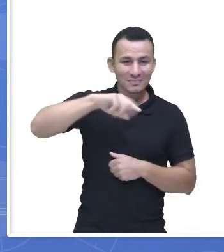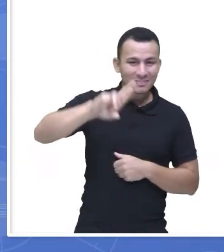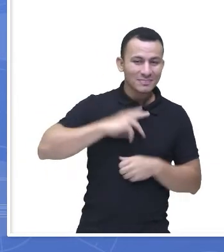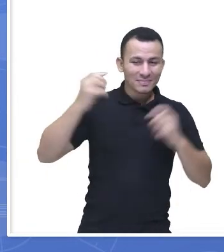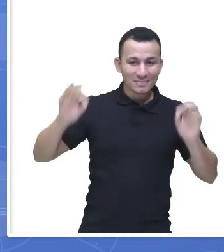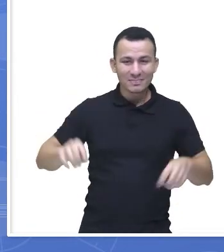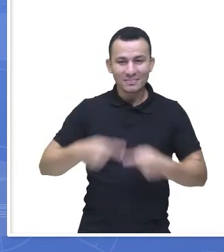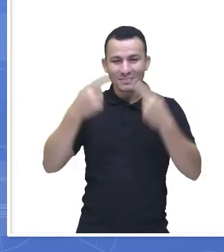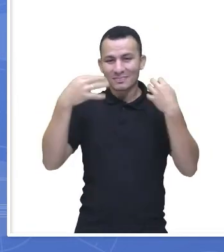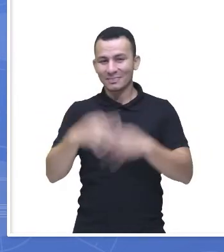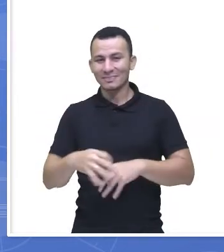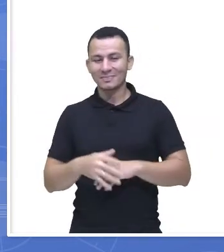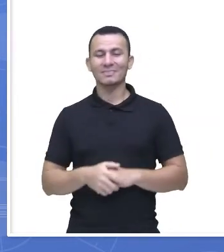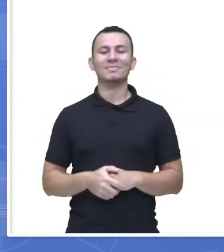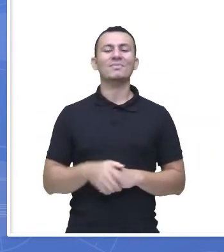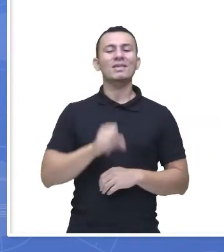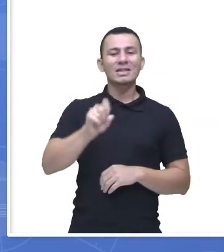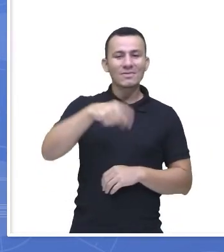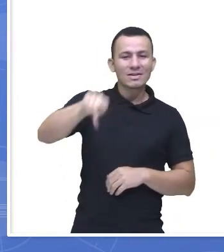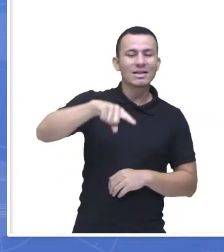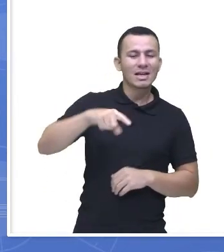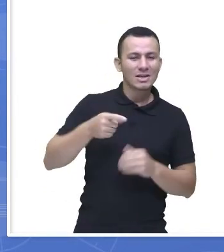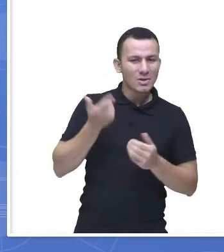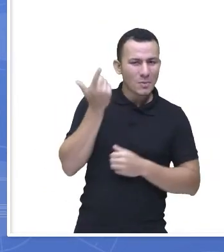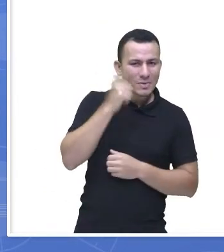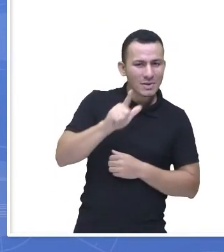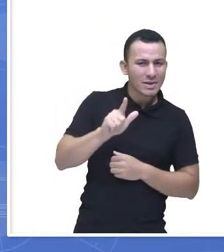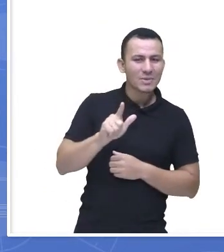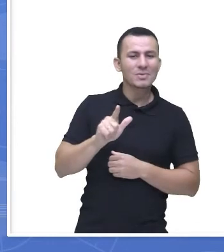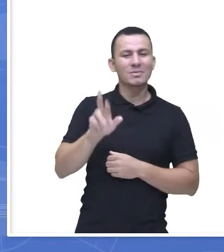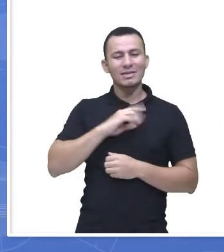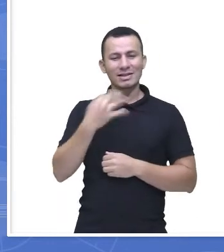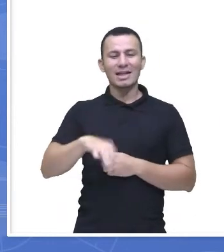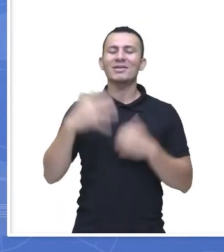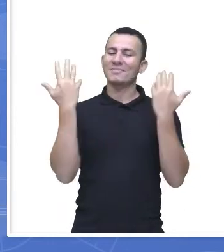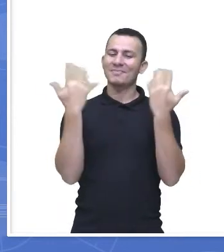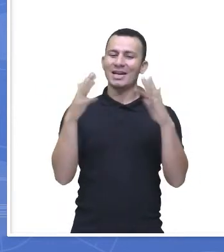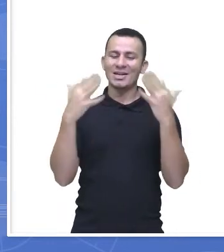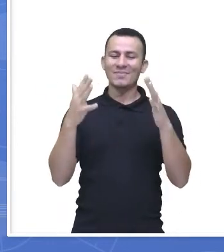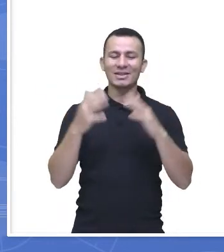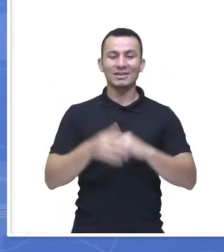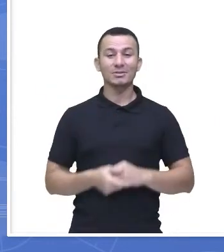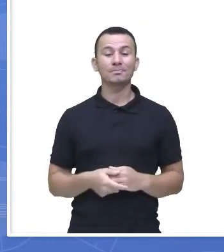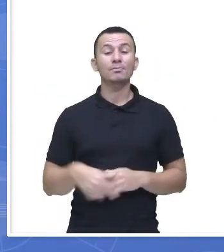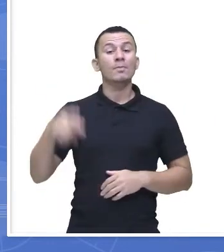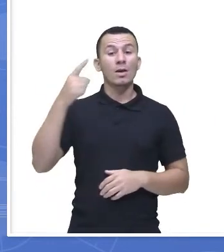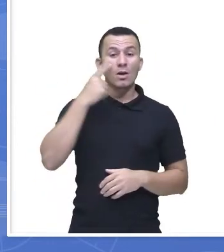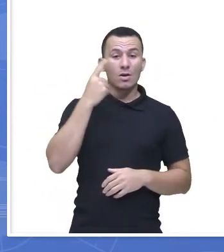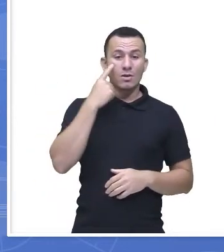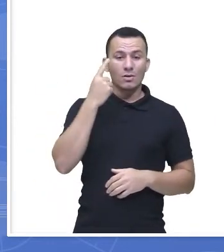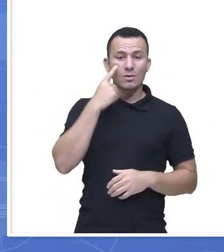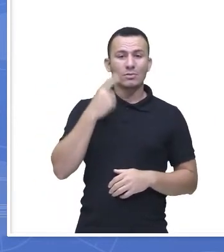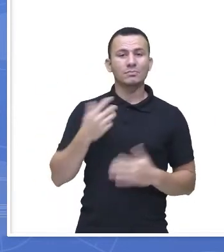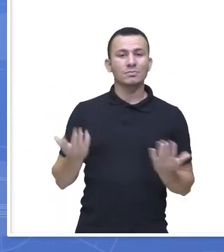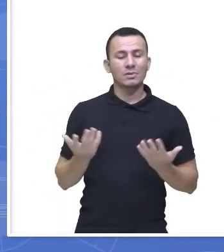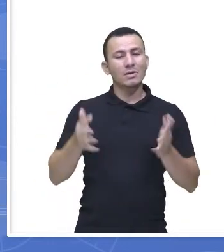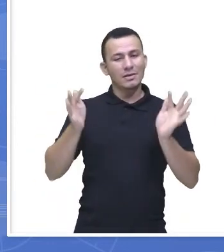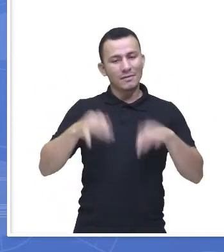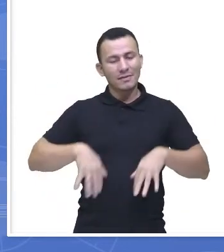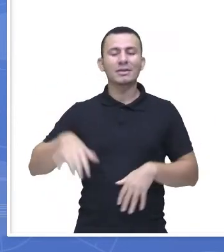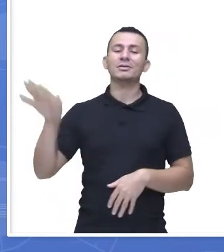letra C, lá da Escola Severiano Nunes. Professor William começou lá no Severiano Nunes, não é? Vamos lá.